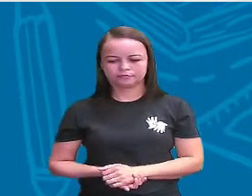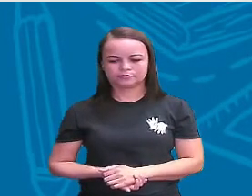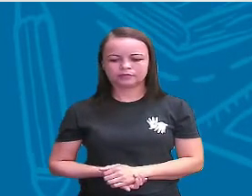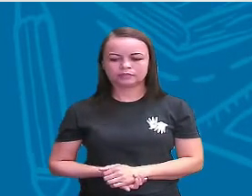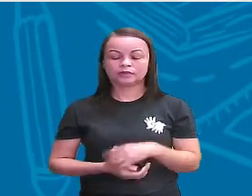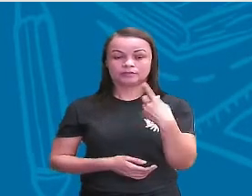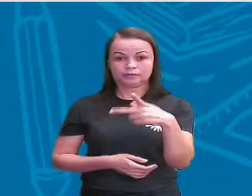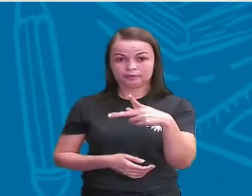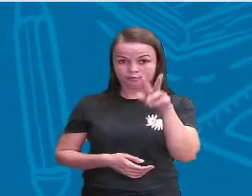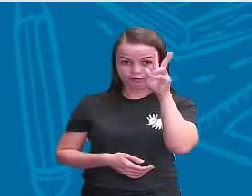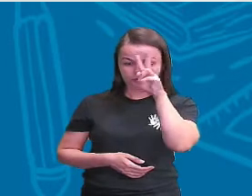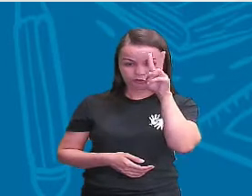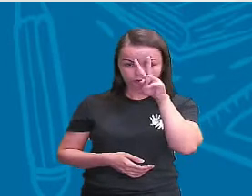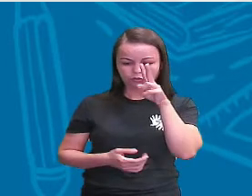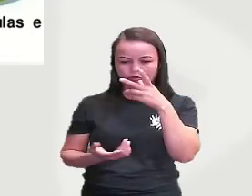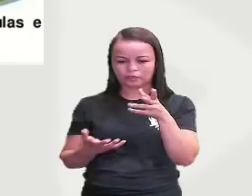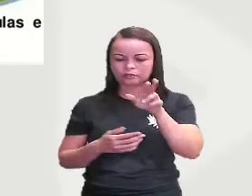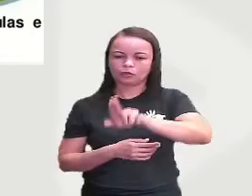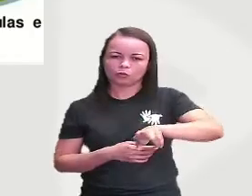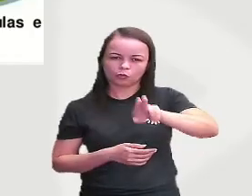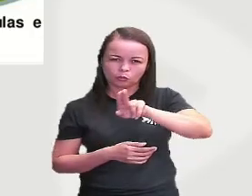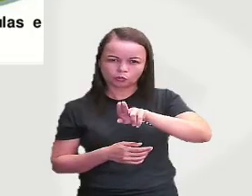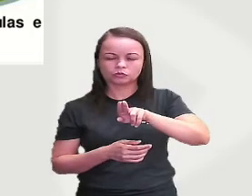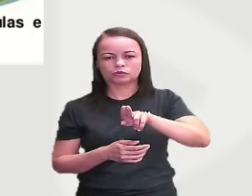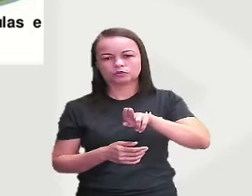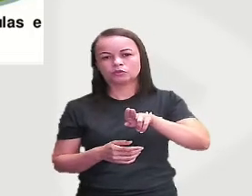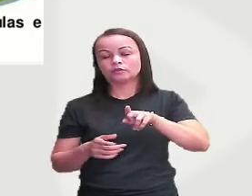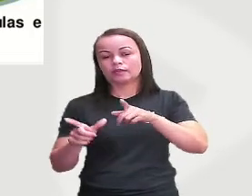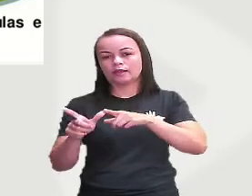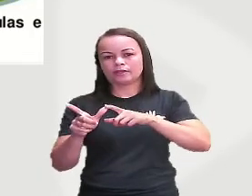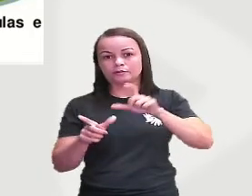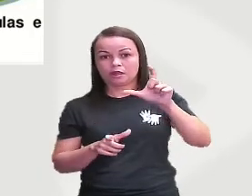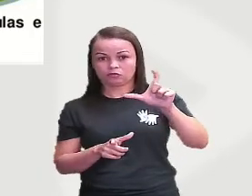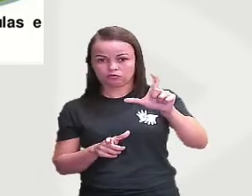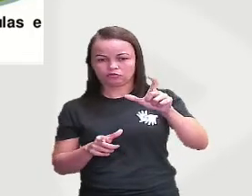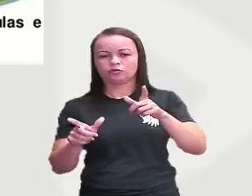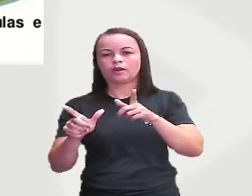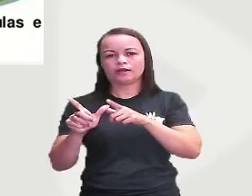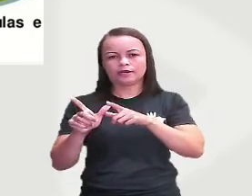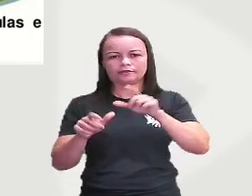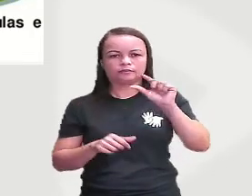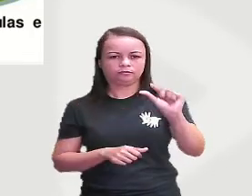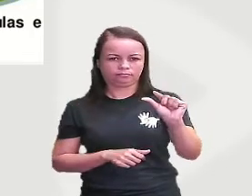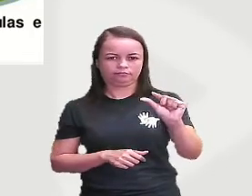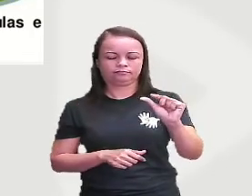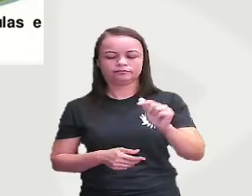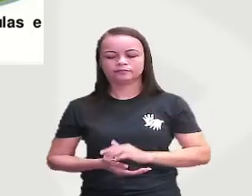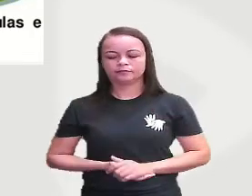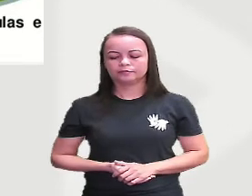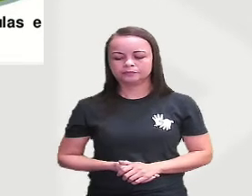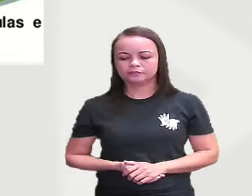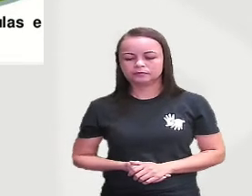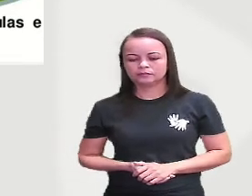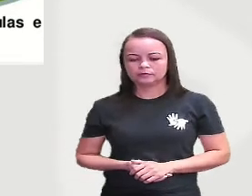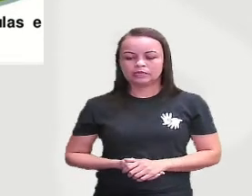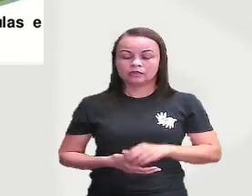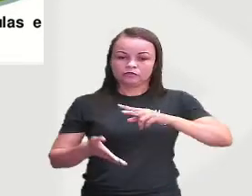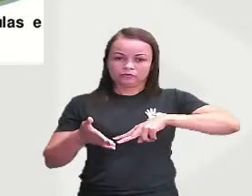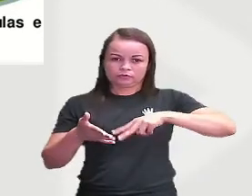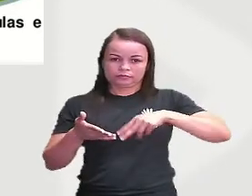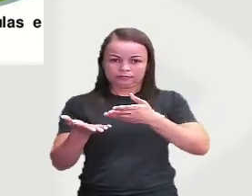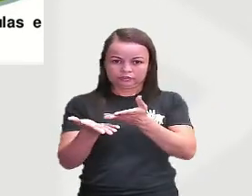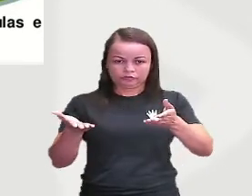Nessa historinha aqui, eu tenho o uso tanto da letra maiúscula como da letra minúscula. Então, aqui eu vou ler para